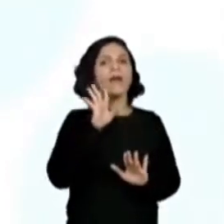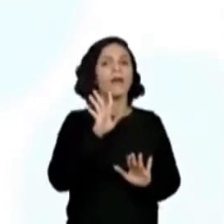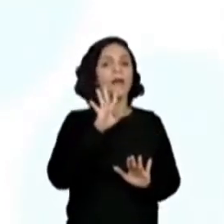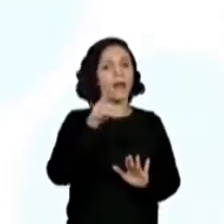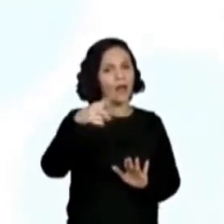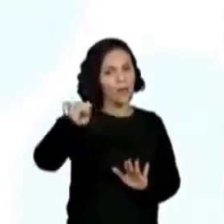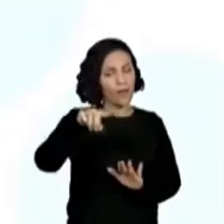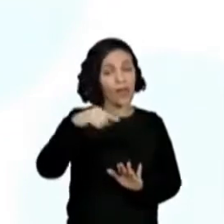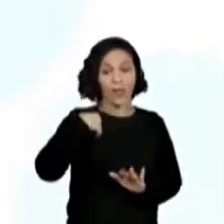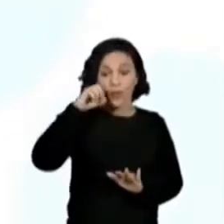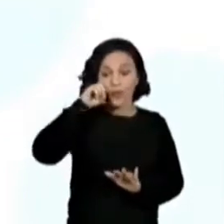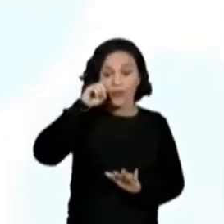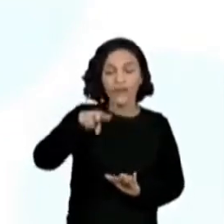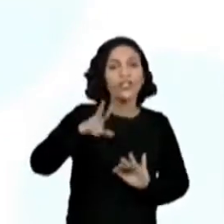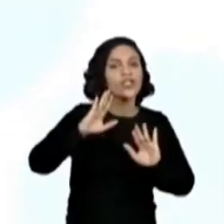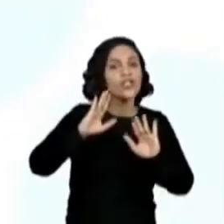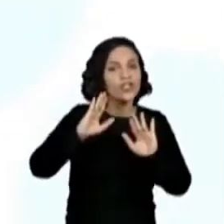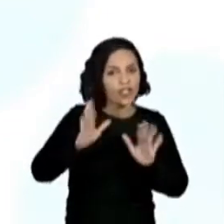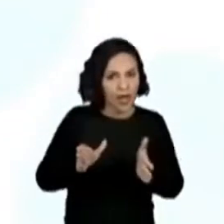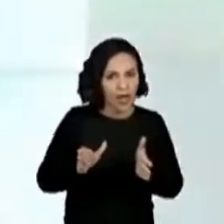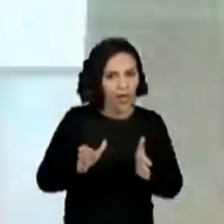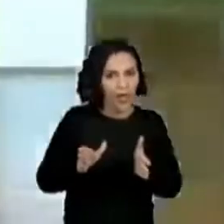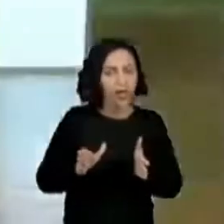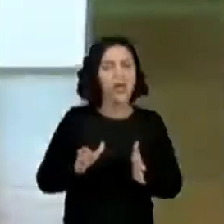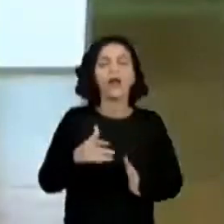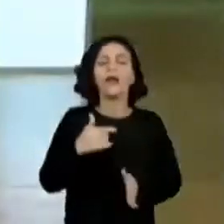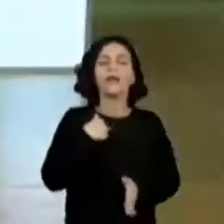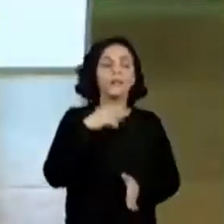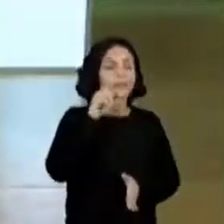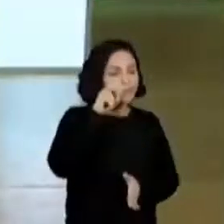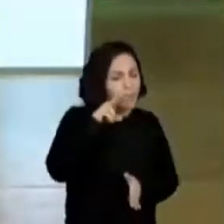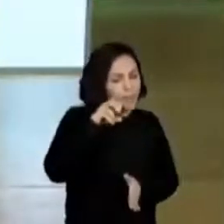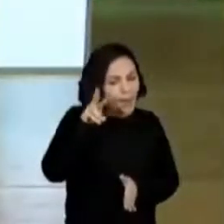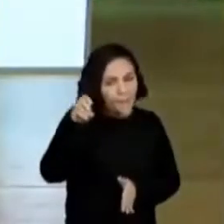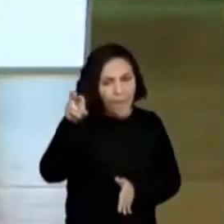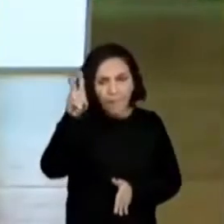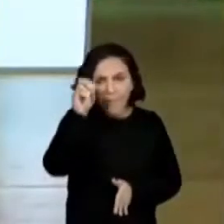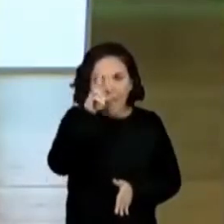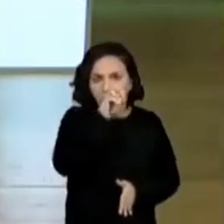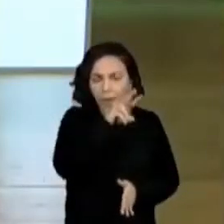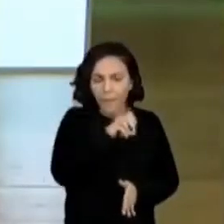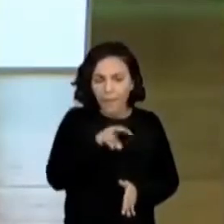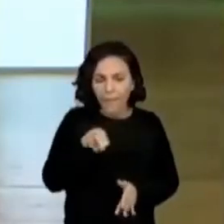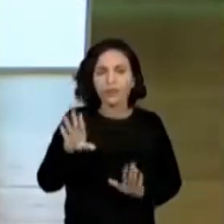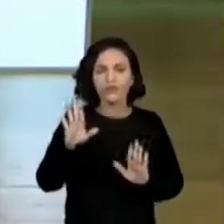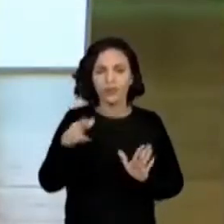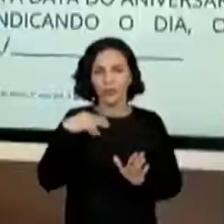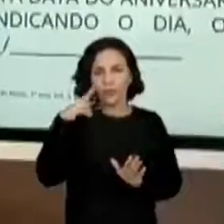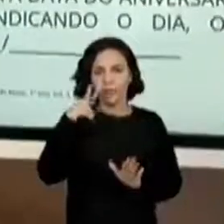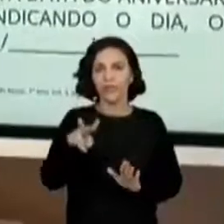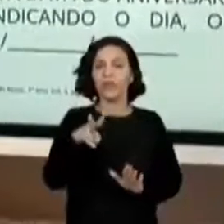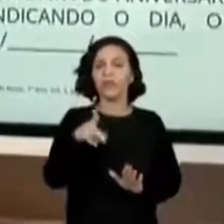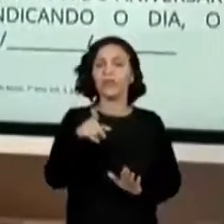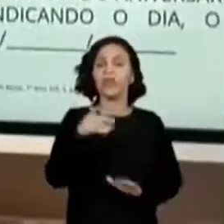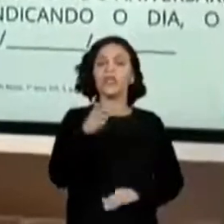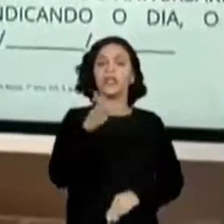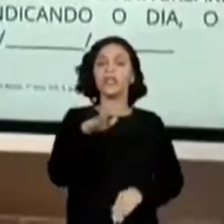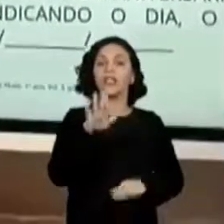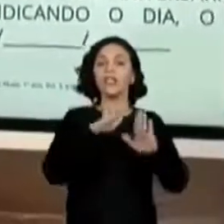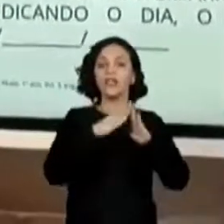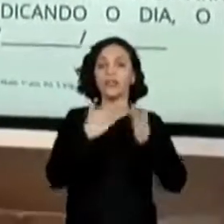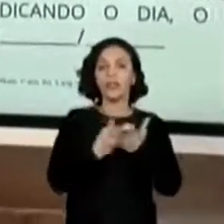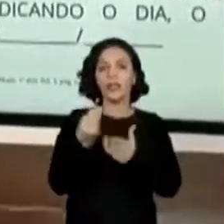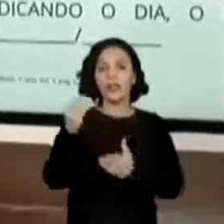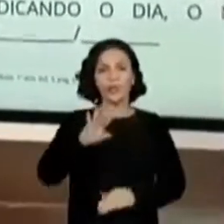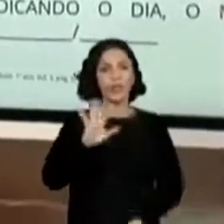tô falando porque eu já vi em algumas questões, não é? De avaliação, enfim, algumas atividades lá na escola. A criança vai